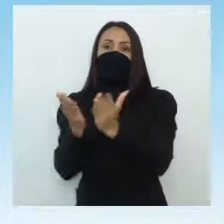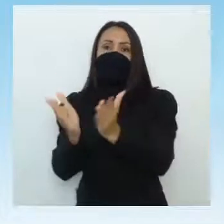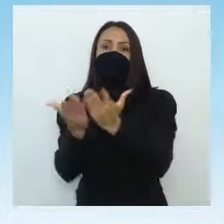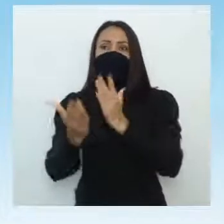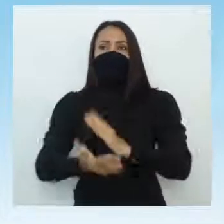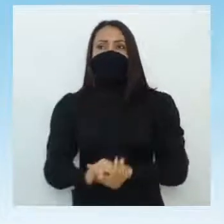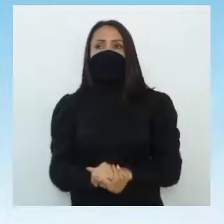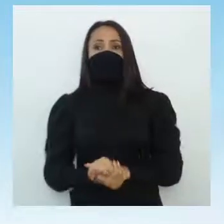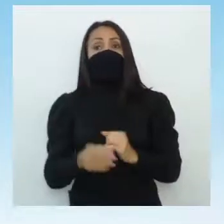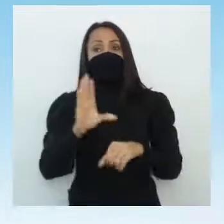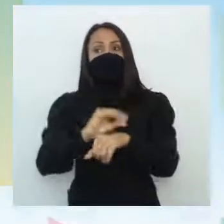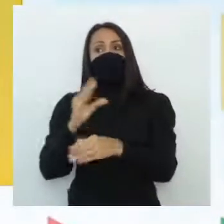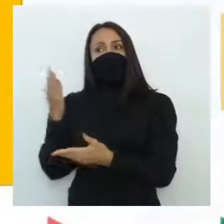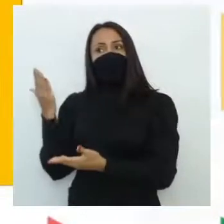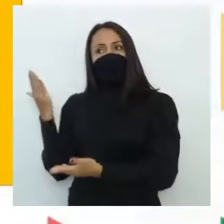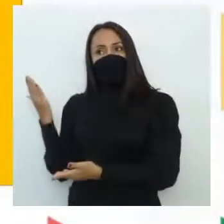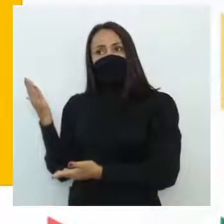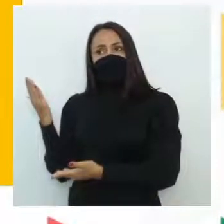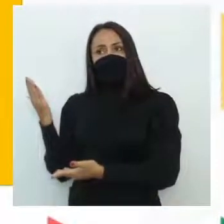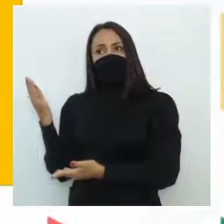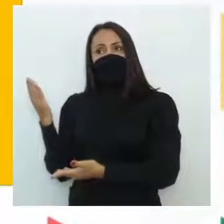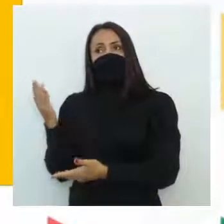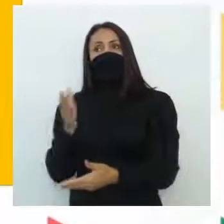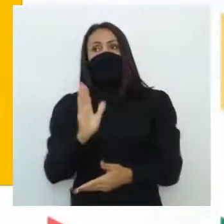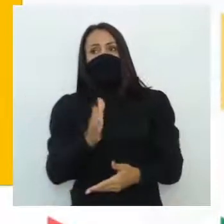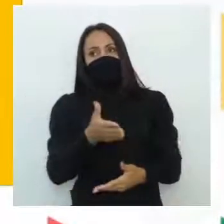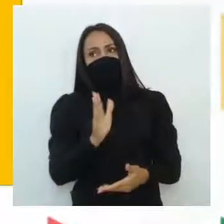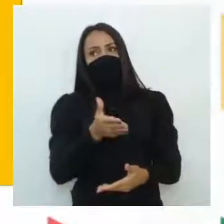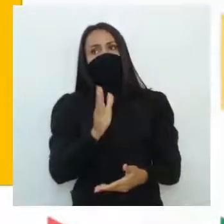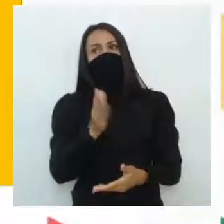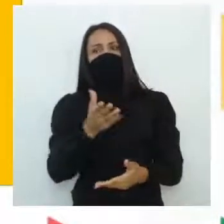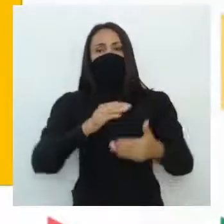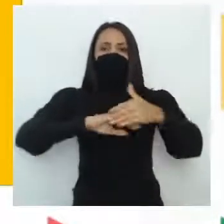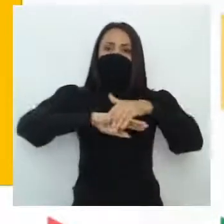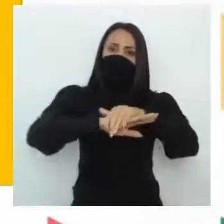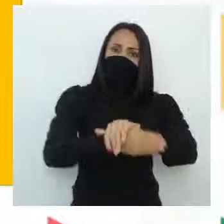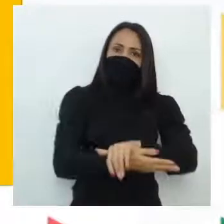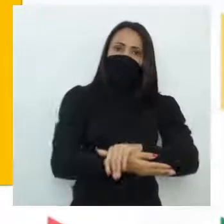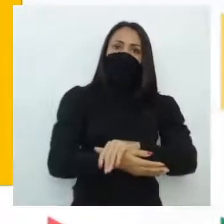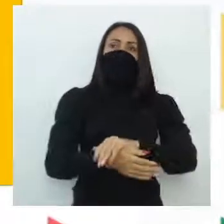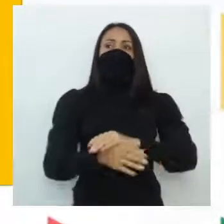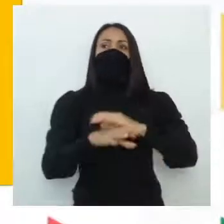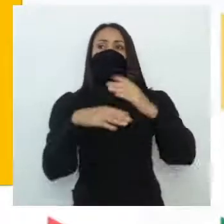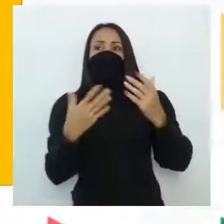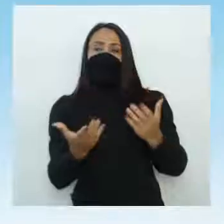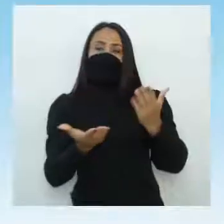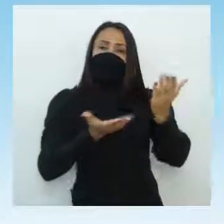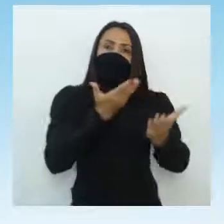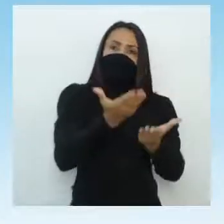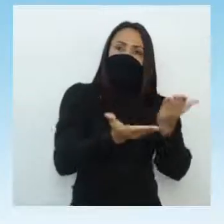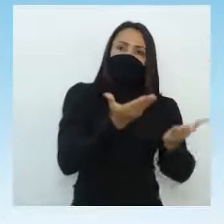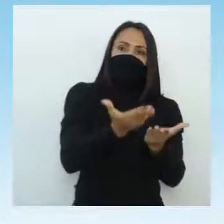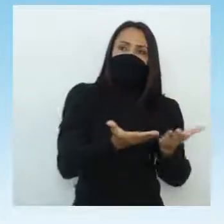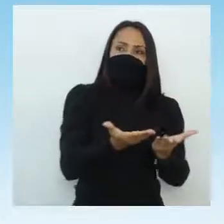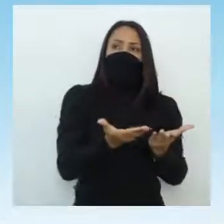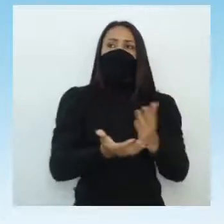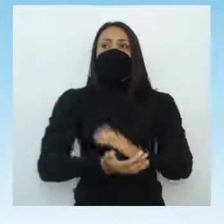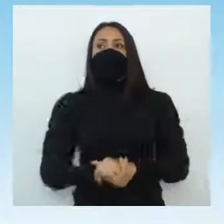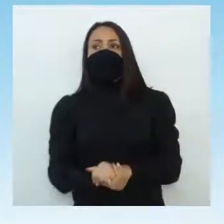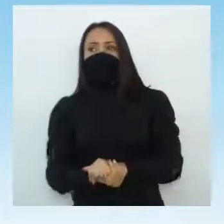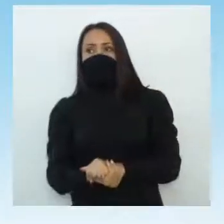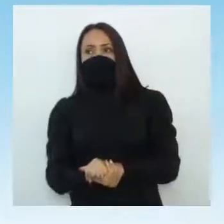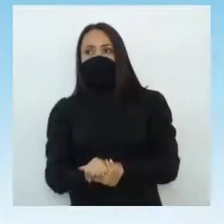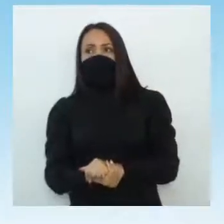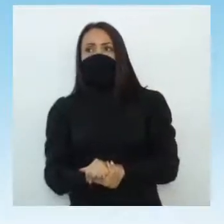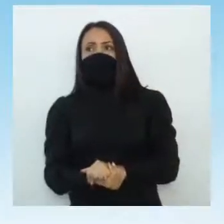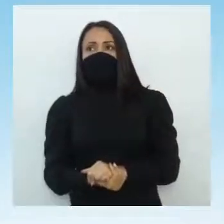uma fotografia dela já com o hábito de sua congregação, das Missionárias da Caridade. O